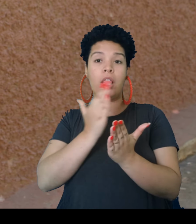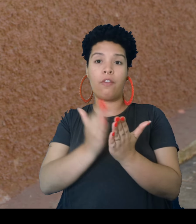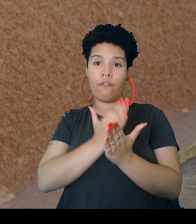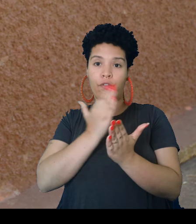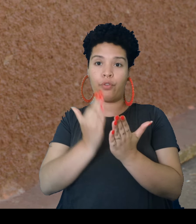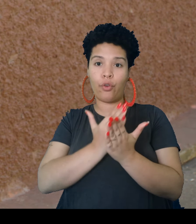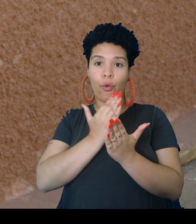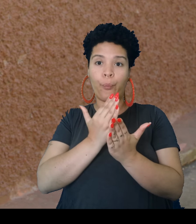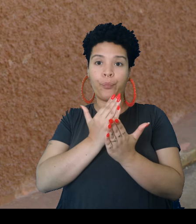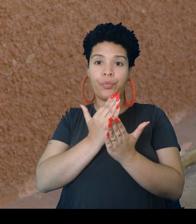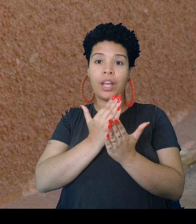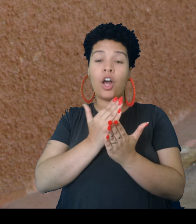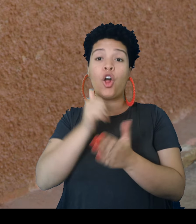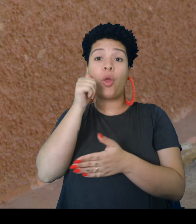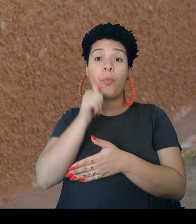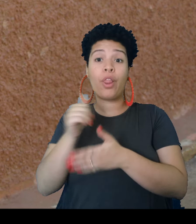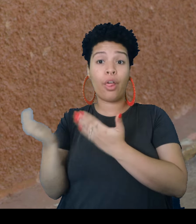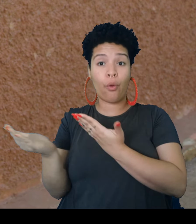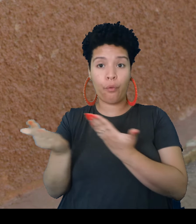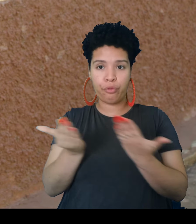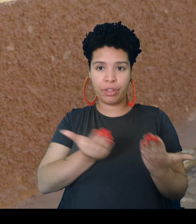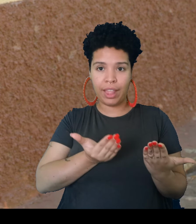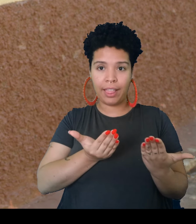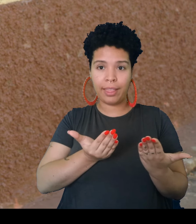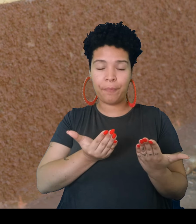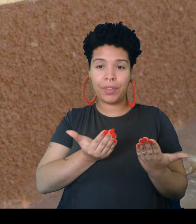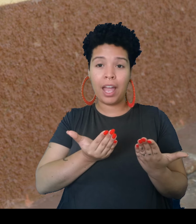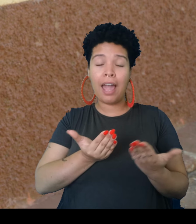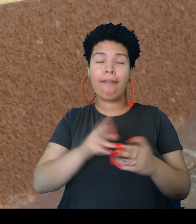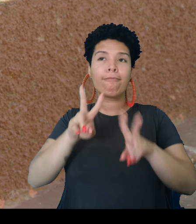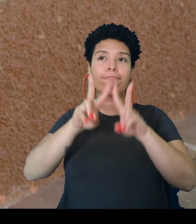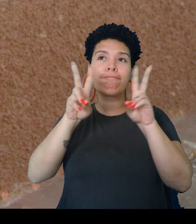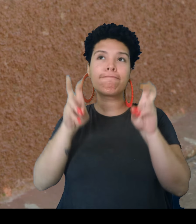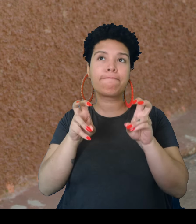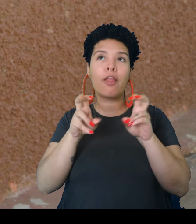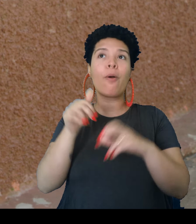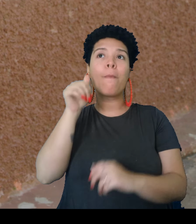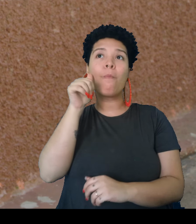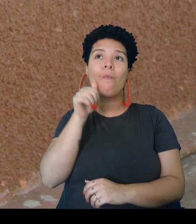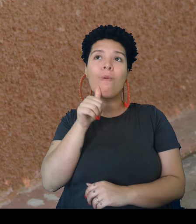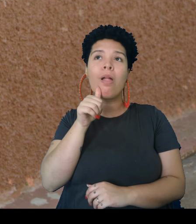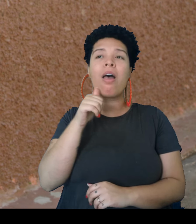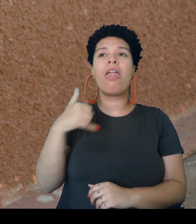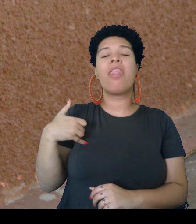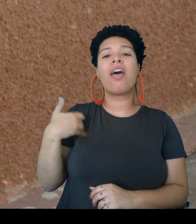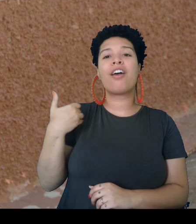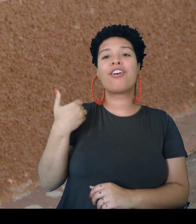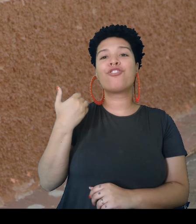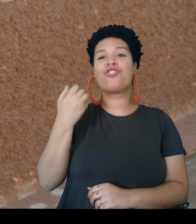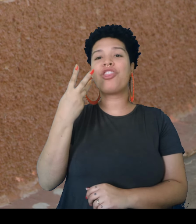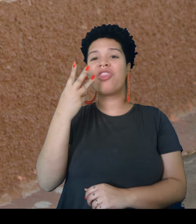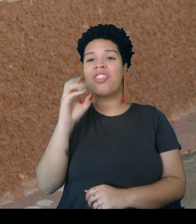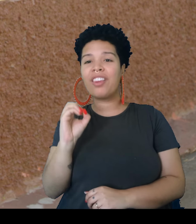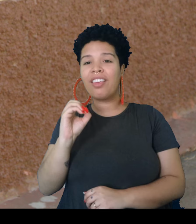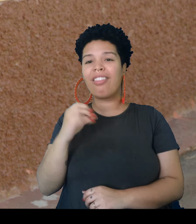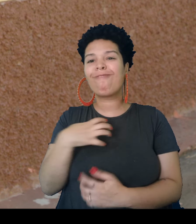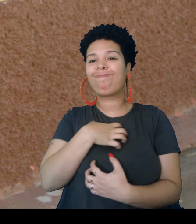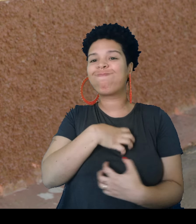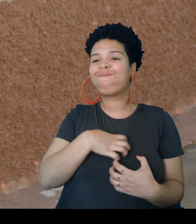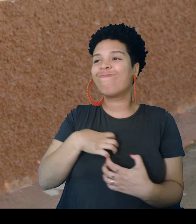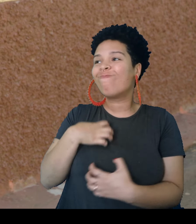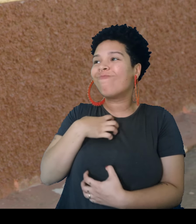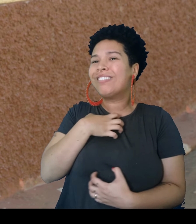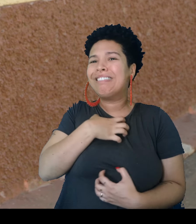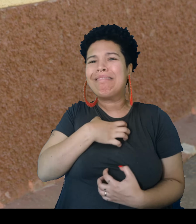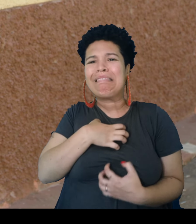retratava a complexidade da mulher de 30 anos que se via com ciúmes, inveja e frustração, e que em muitos pontos coincidia com a